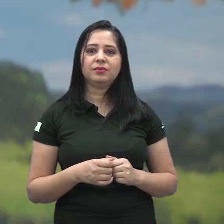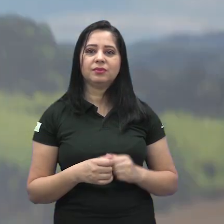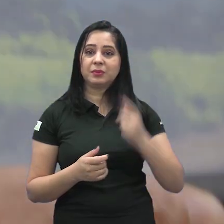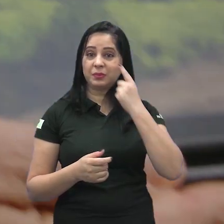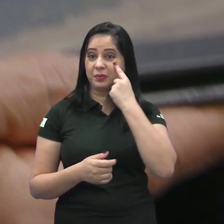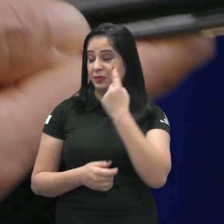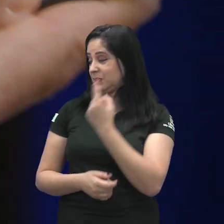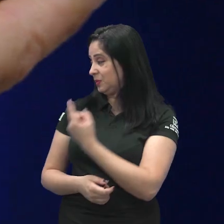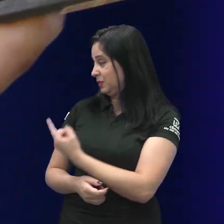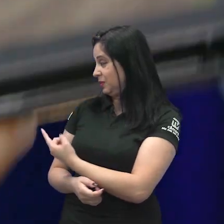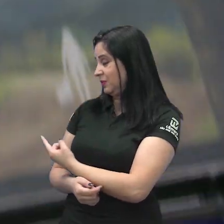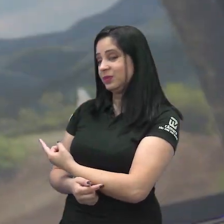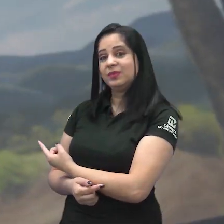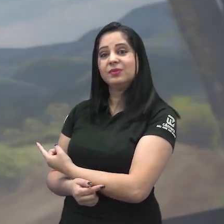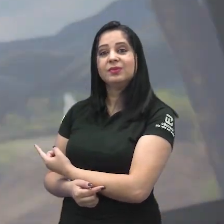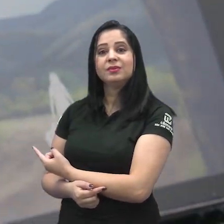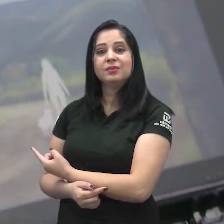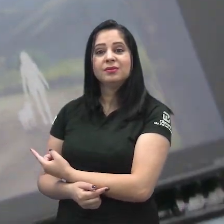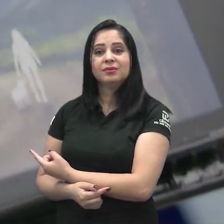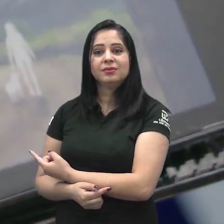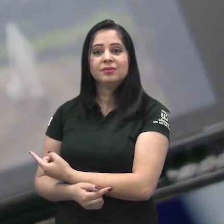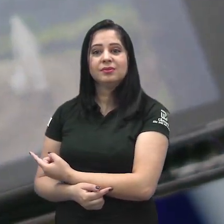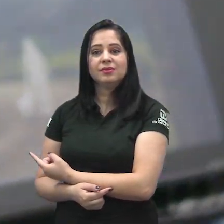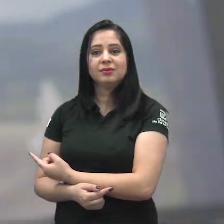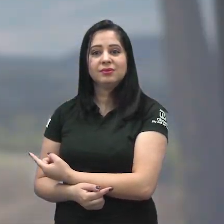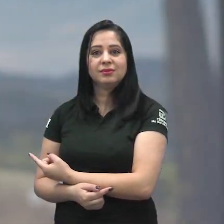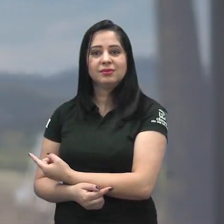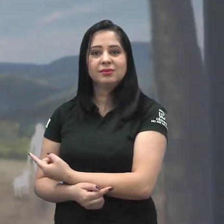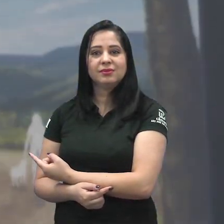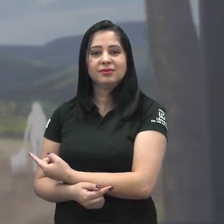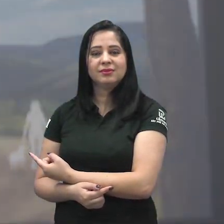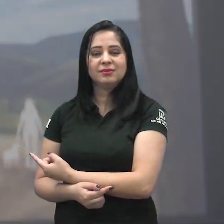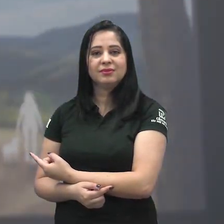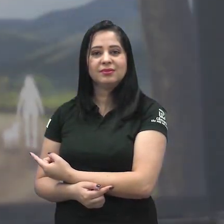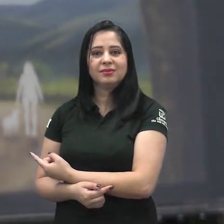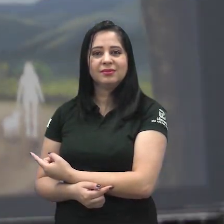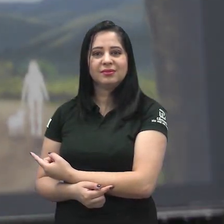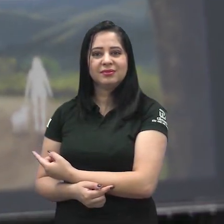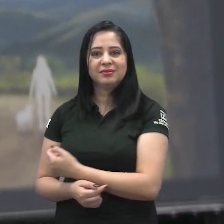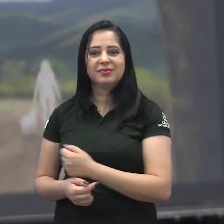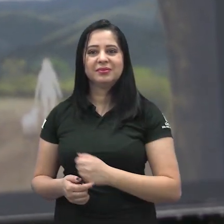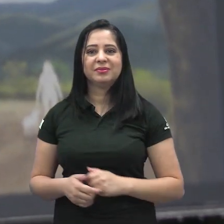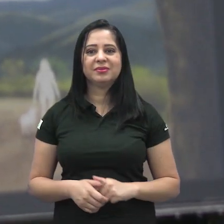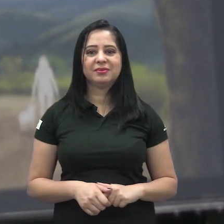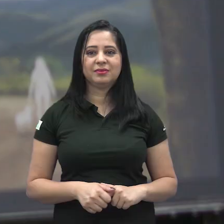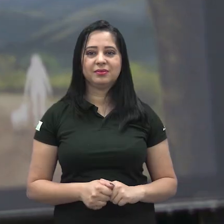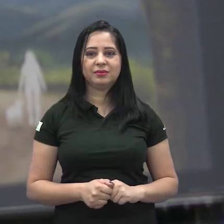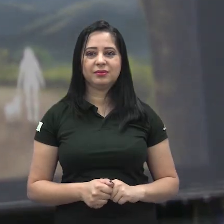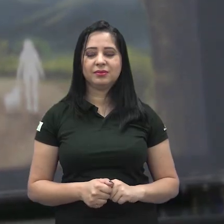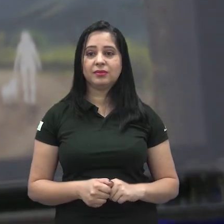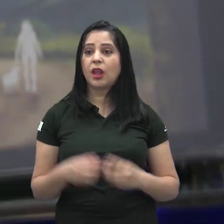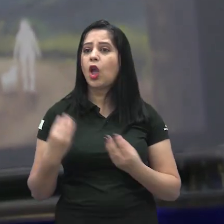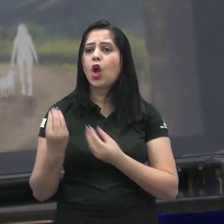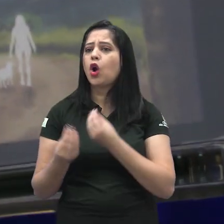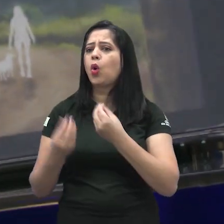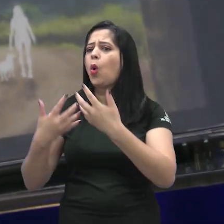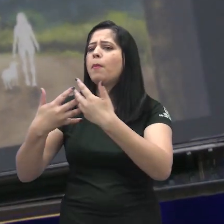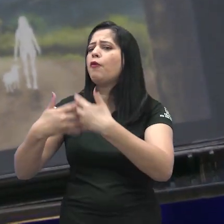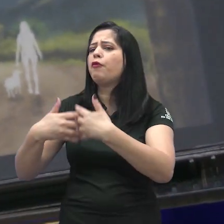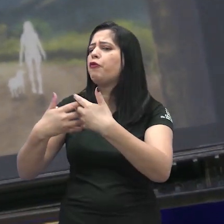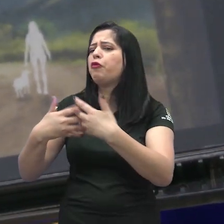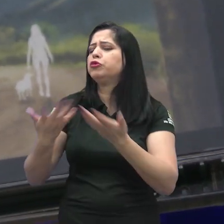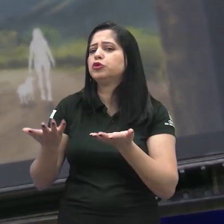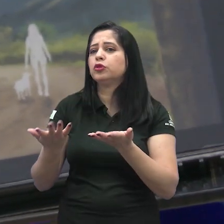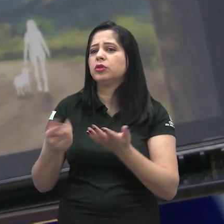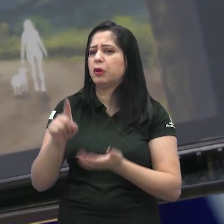aqui. Aí, Tô buscando aqui, opa. tudo bem. Levanta um Aqui, pouquinho. Aí. Deu? E como é